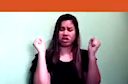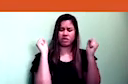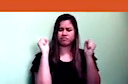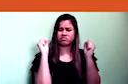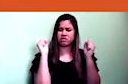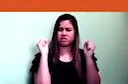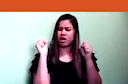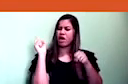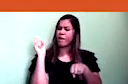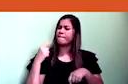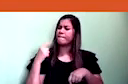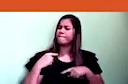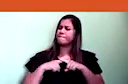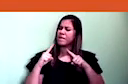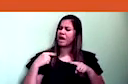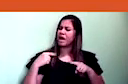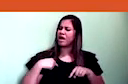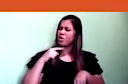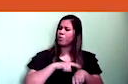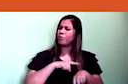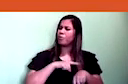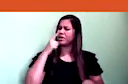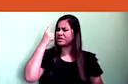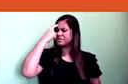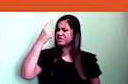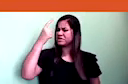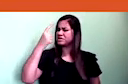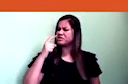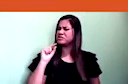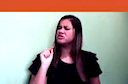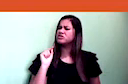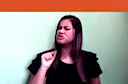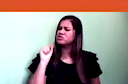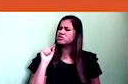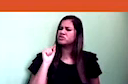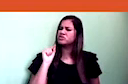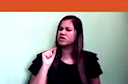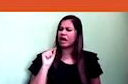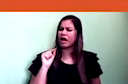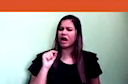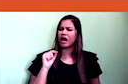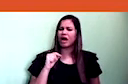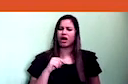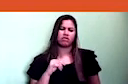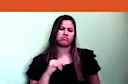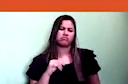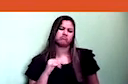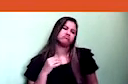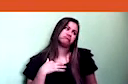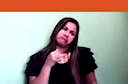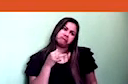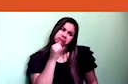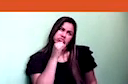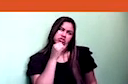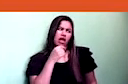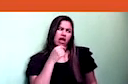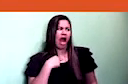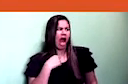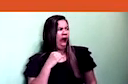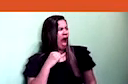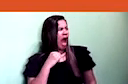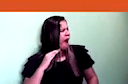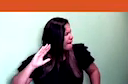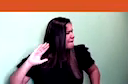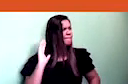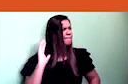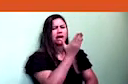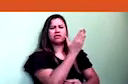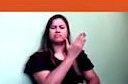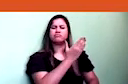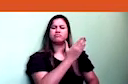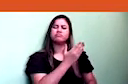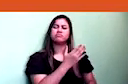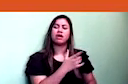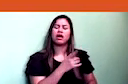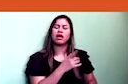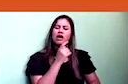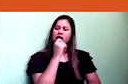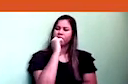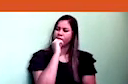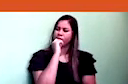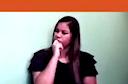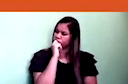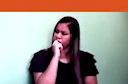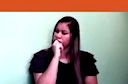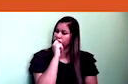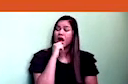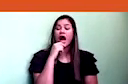pensou naquele momento como reação. Se eu pudesse, daria uma bofetada na pessoa. Ao mapear isso, veja se você